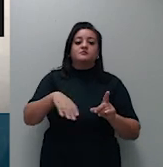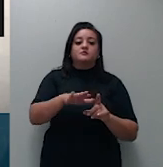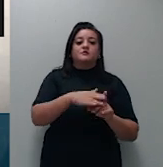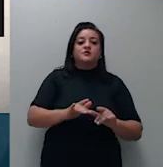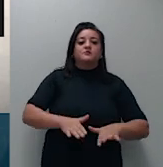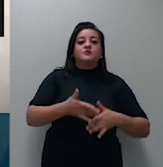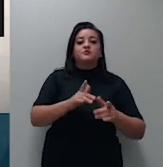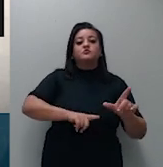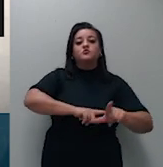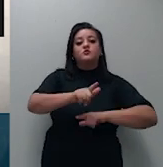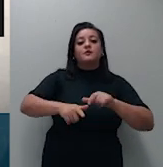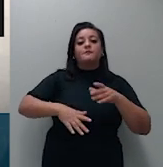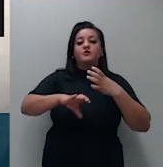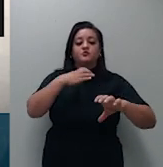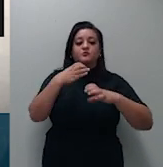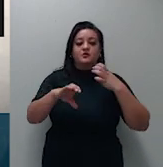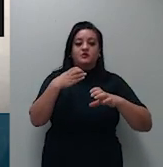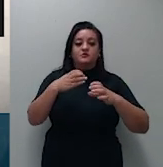de comunicação